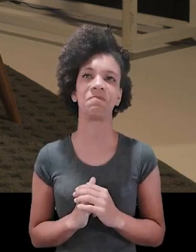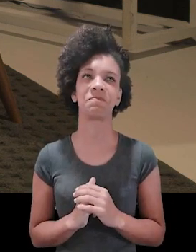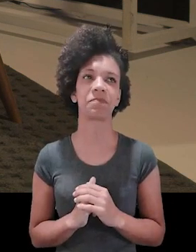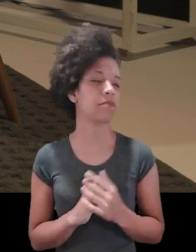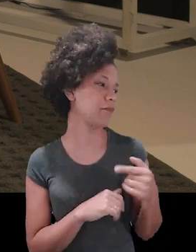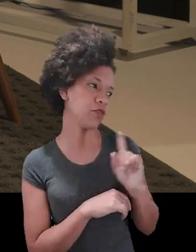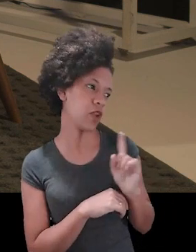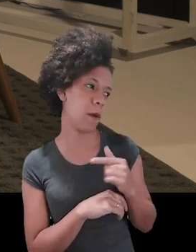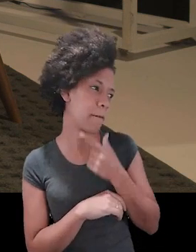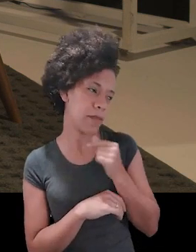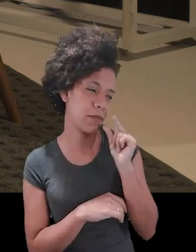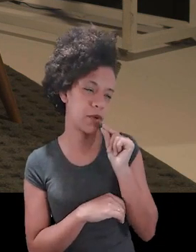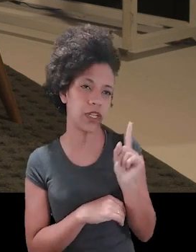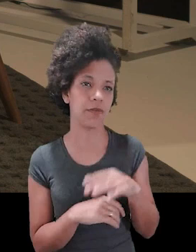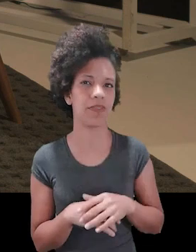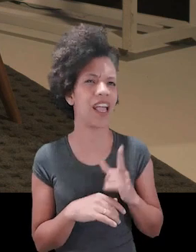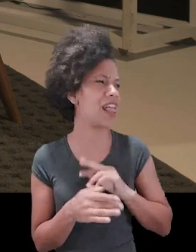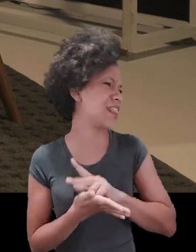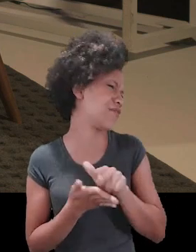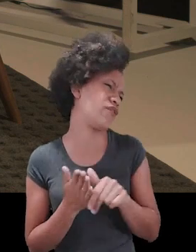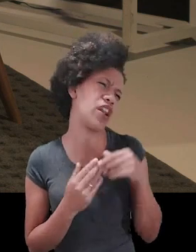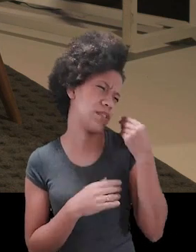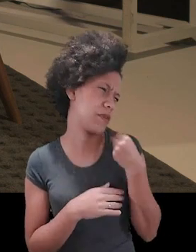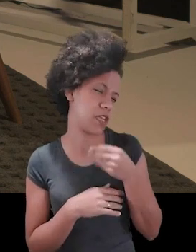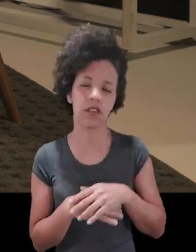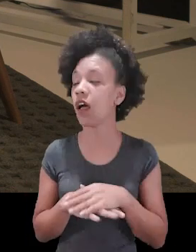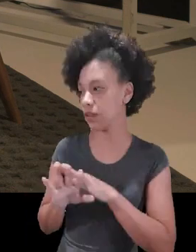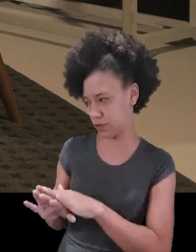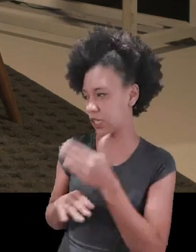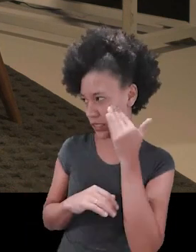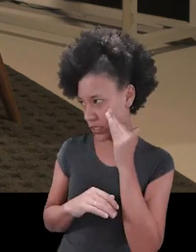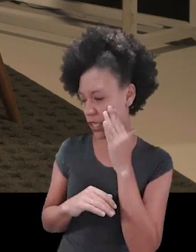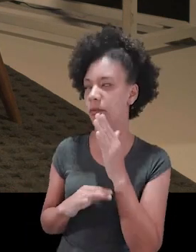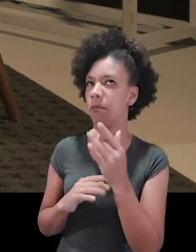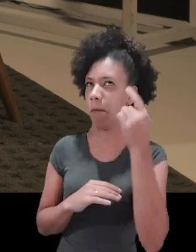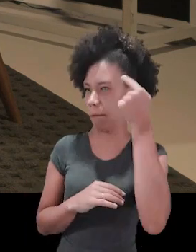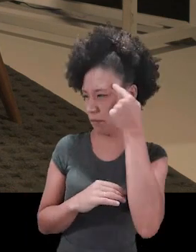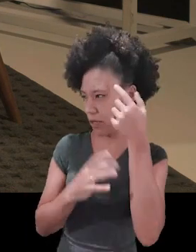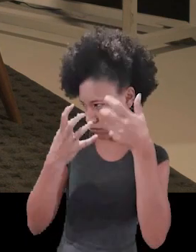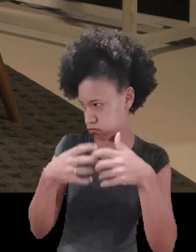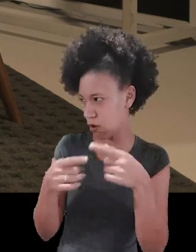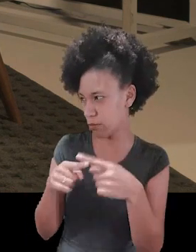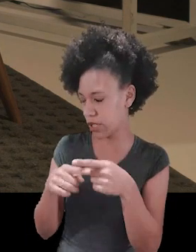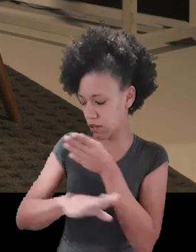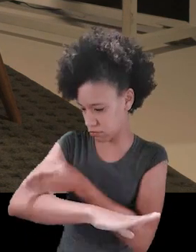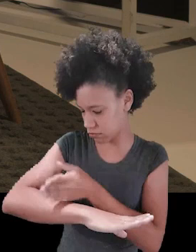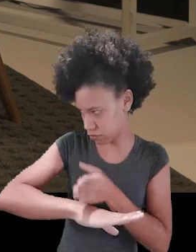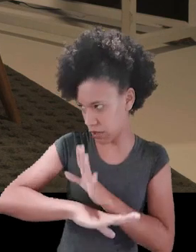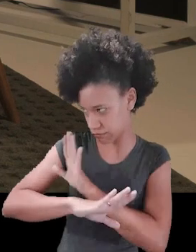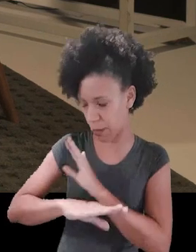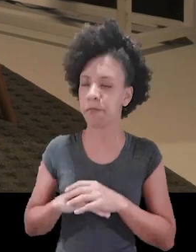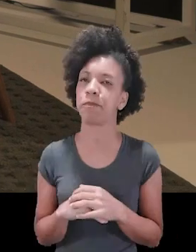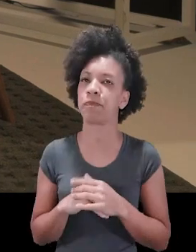não foi ele que era um leque uma coisa cara teve de tudo cara tem de tudo não tinha tem que levar para construir na minha cabeça aqui porque eu tenho uma linha do tempo tá